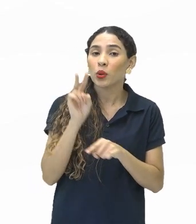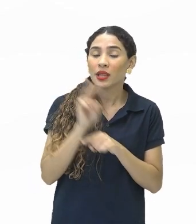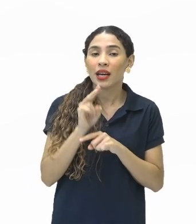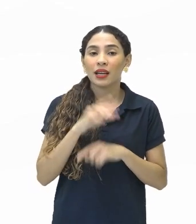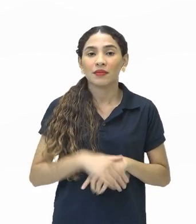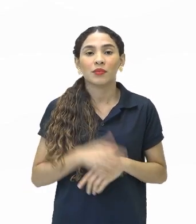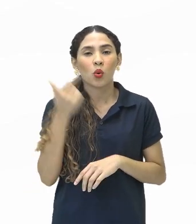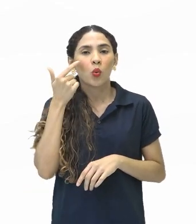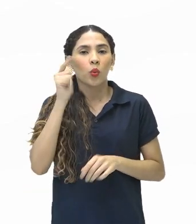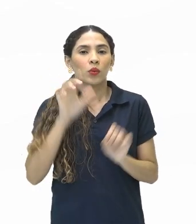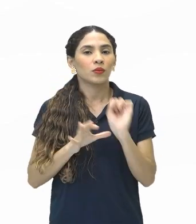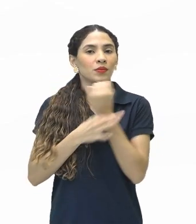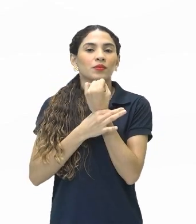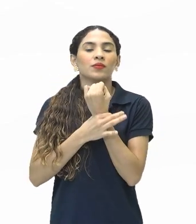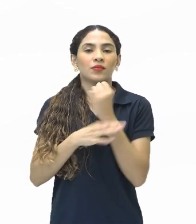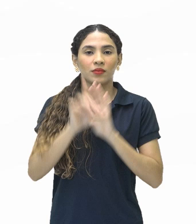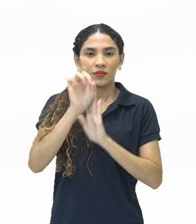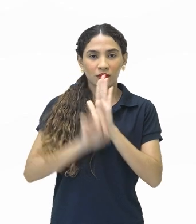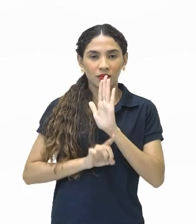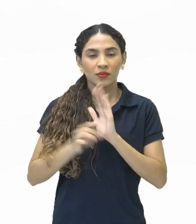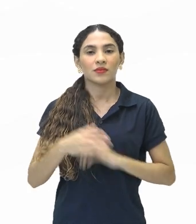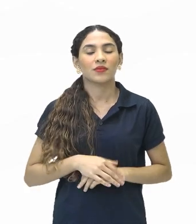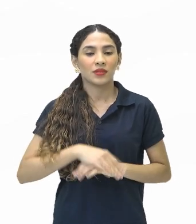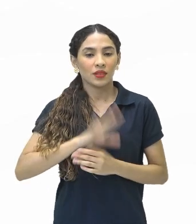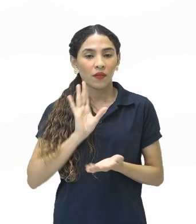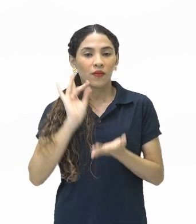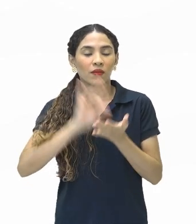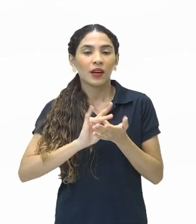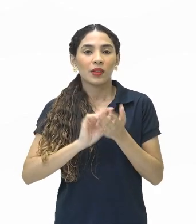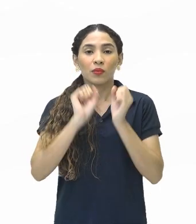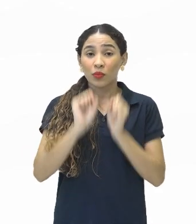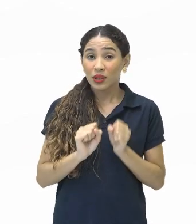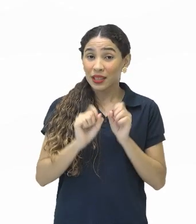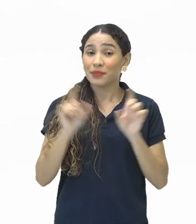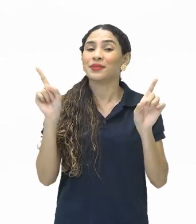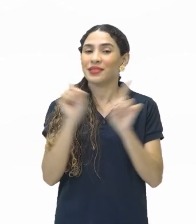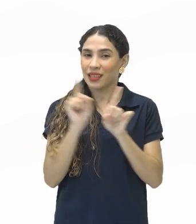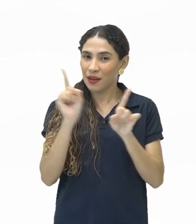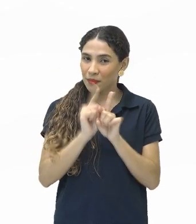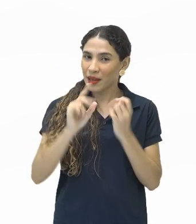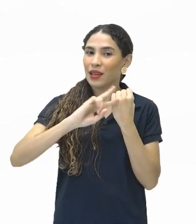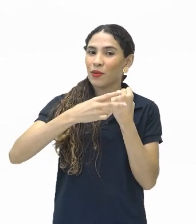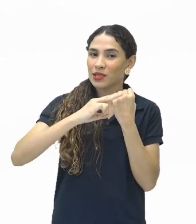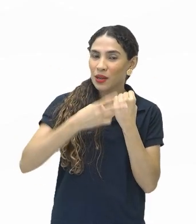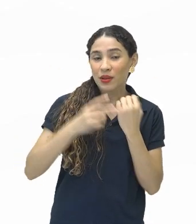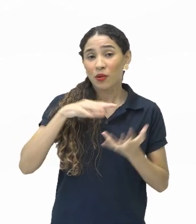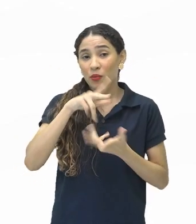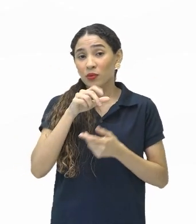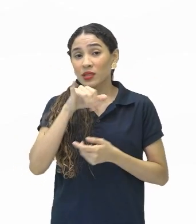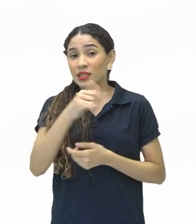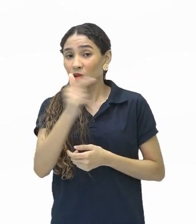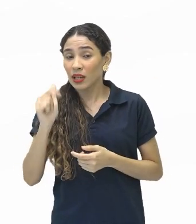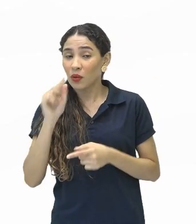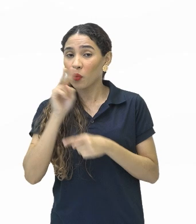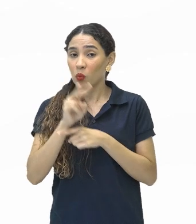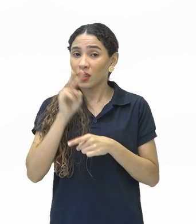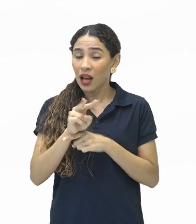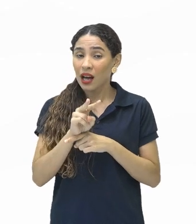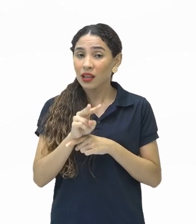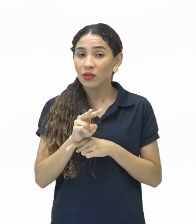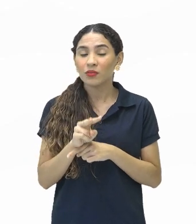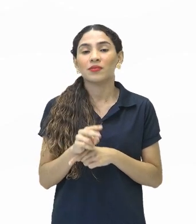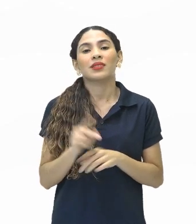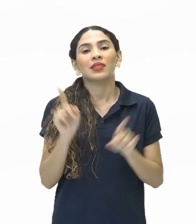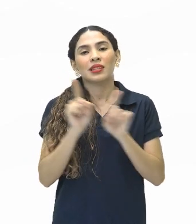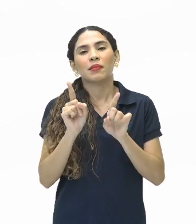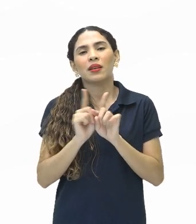Ter garantias. E, de fato, podemos estragar o mundo se a gente não tiver esse cuidado. Né? Que aqui nós